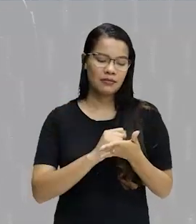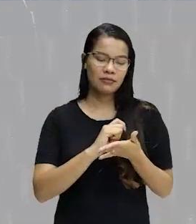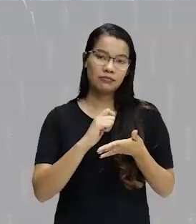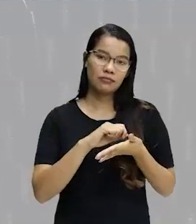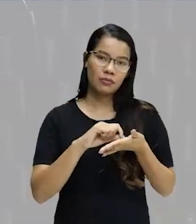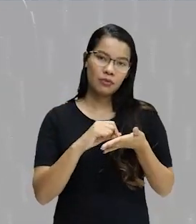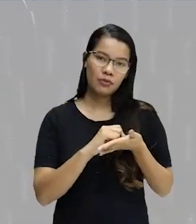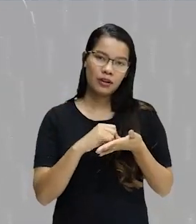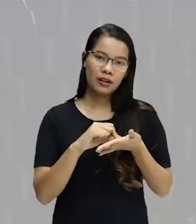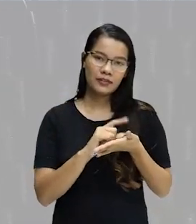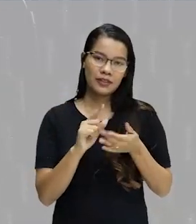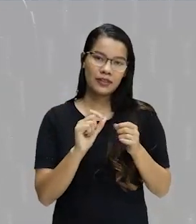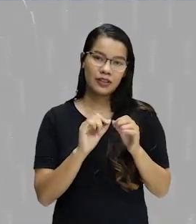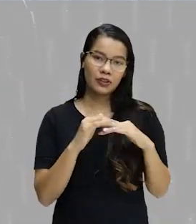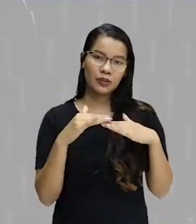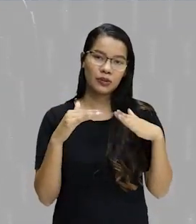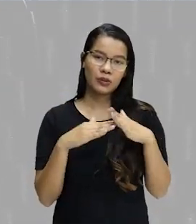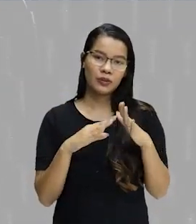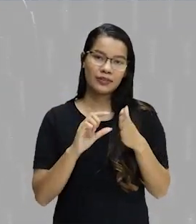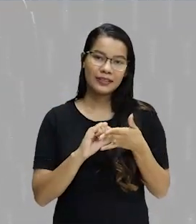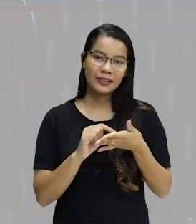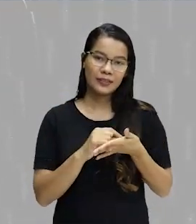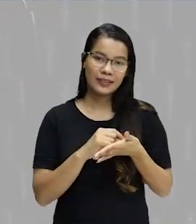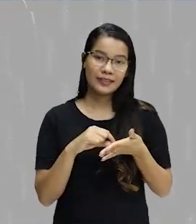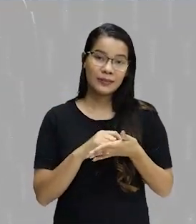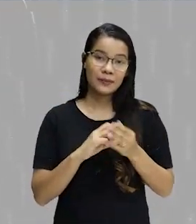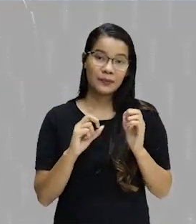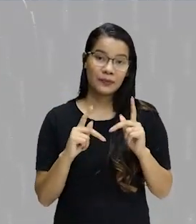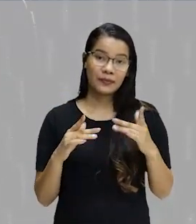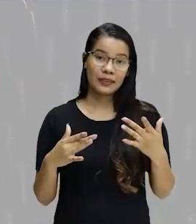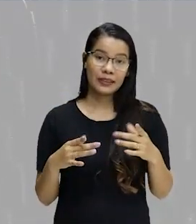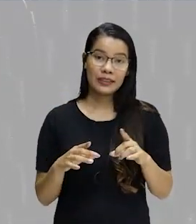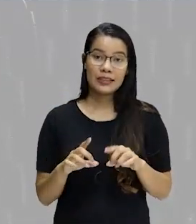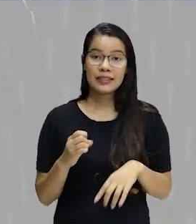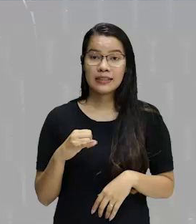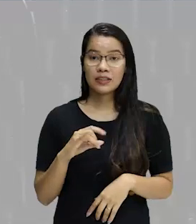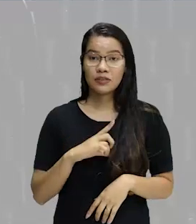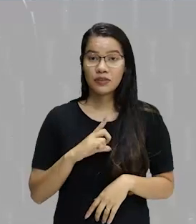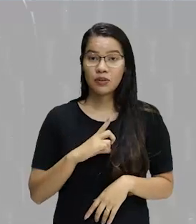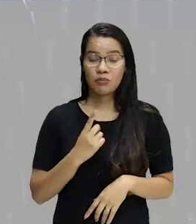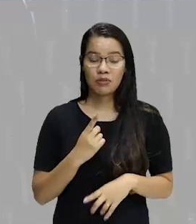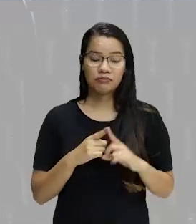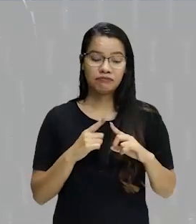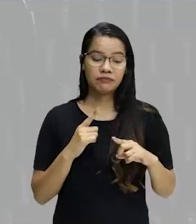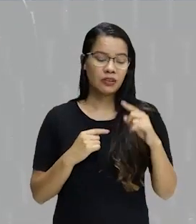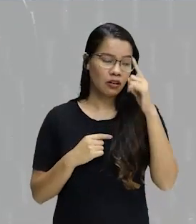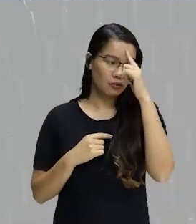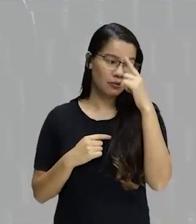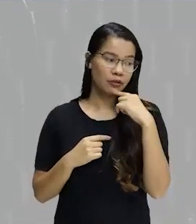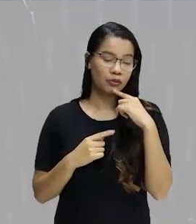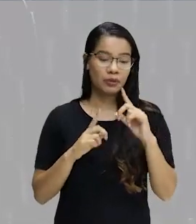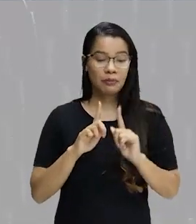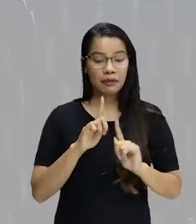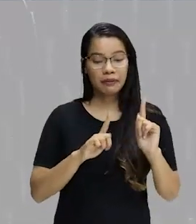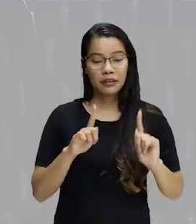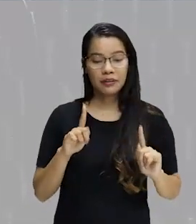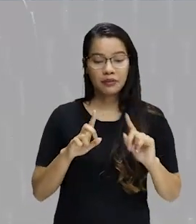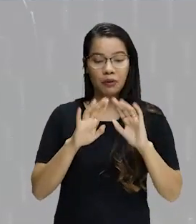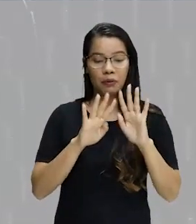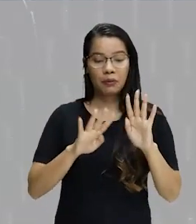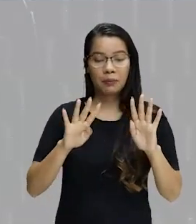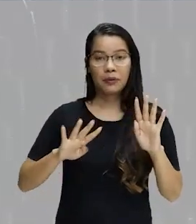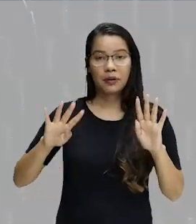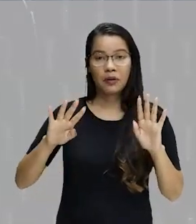suas devidas anotações, beleza? E aquela figura que chamar a sua atenção, do gráfico, tabela, aquela